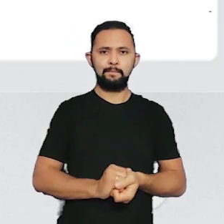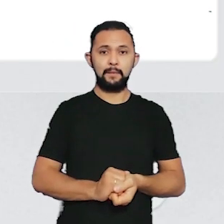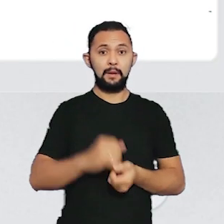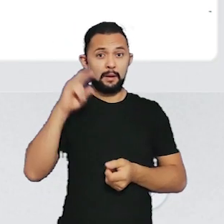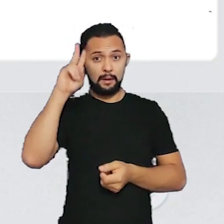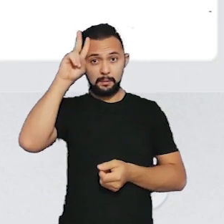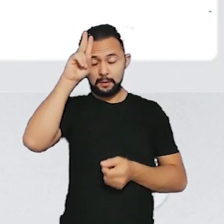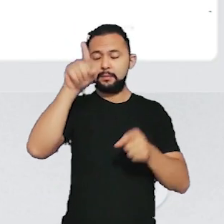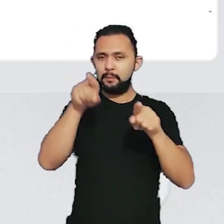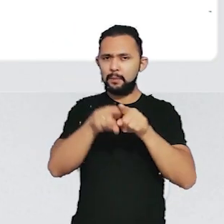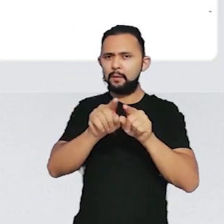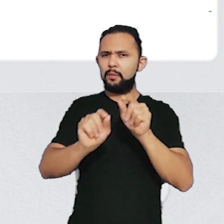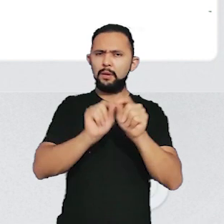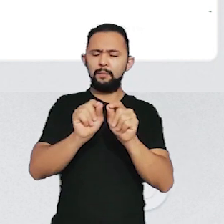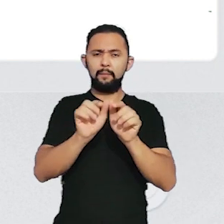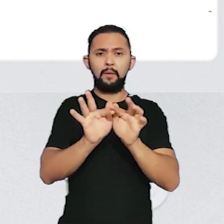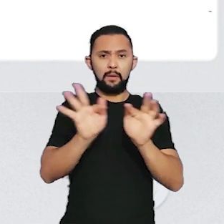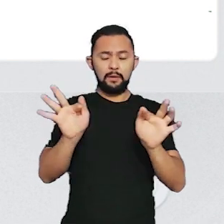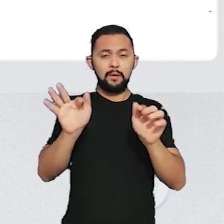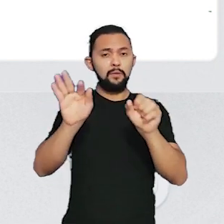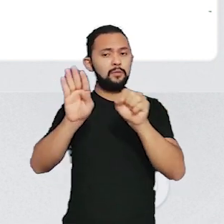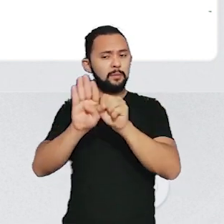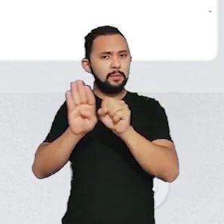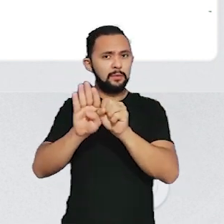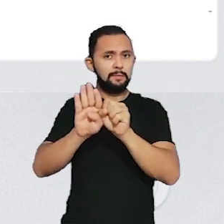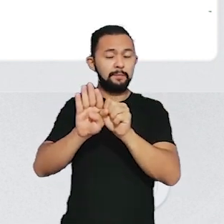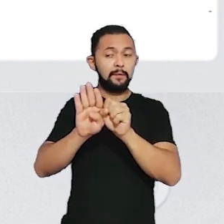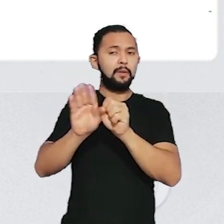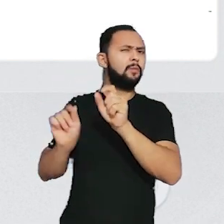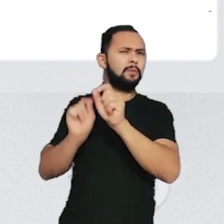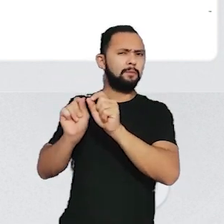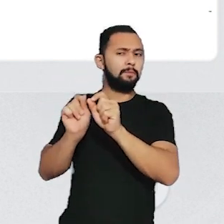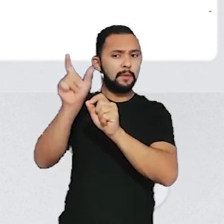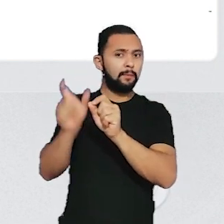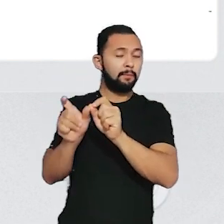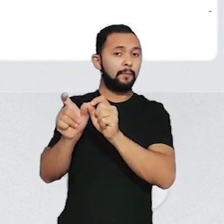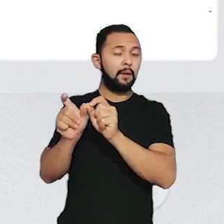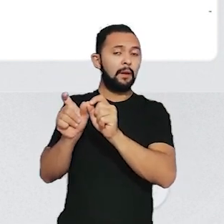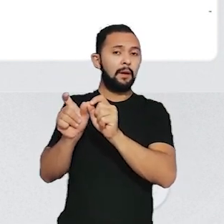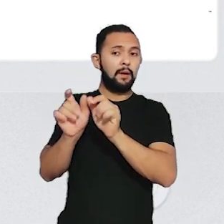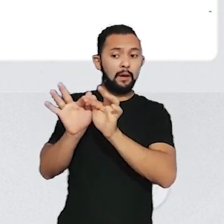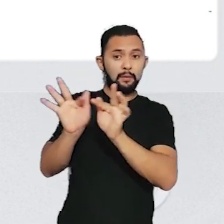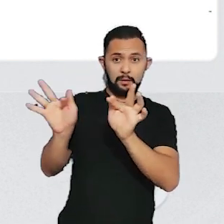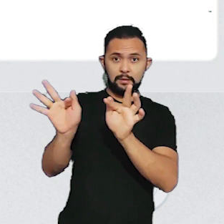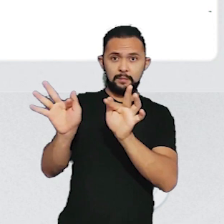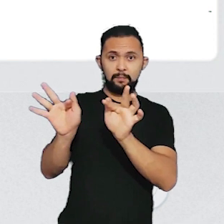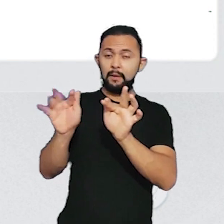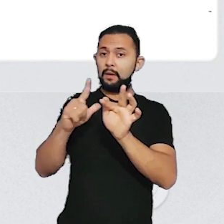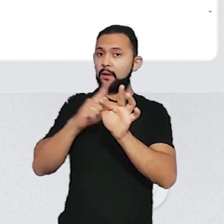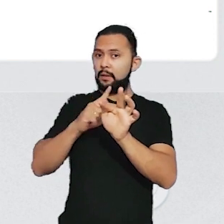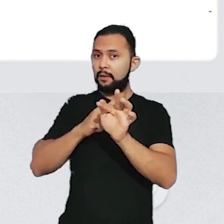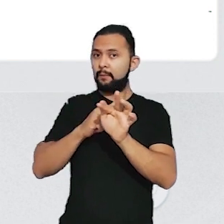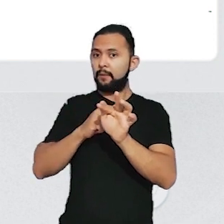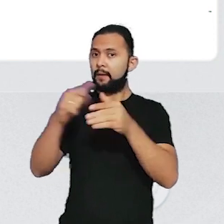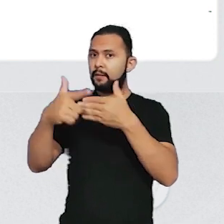Relembrando aí o que são as orações substantivas. São aquelas orações, como eu já falei, repito novamente, aquelas orações que vão